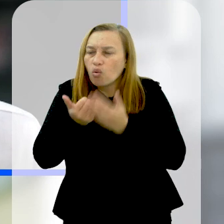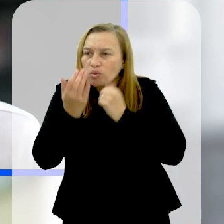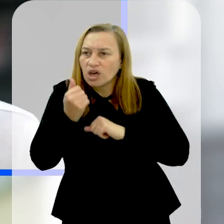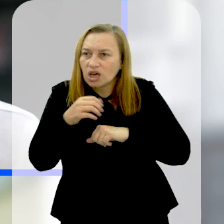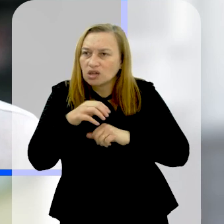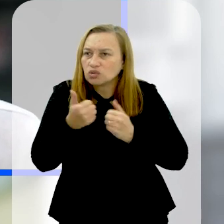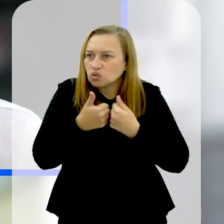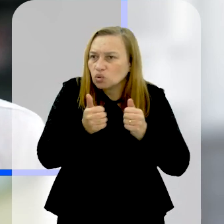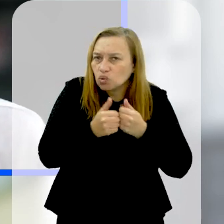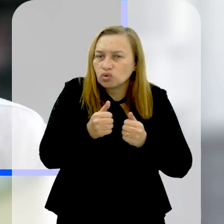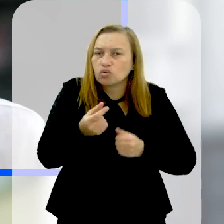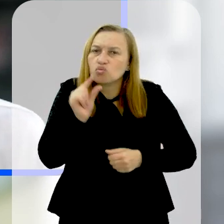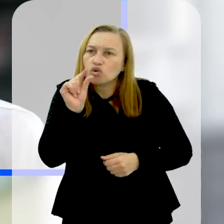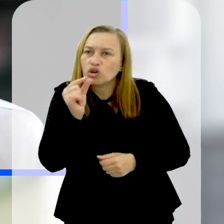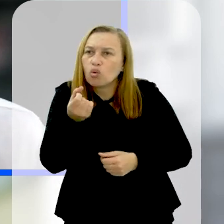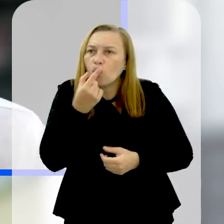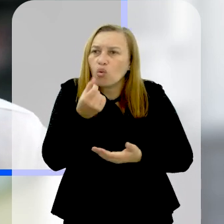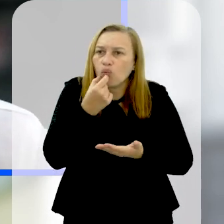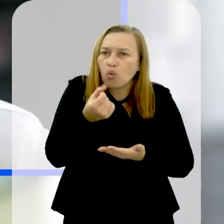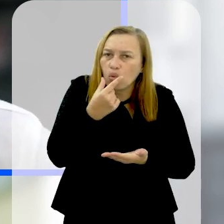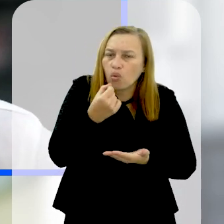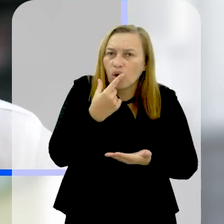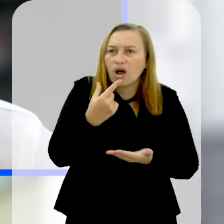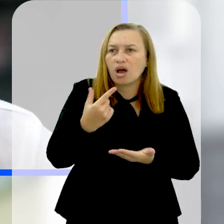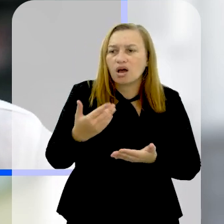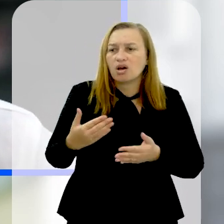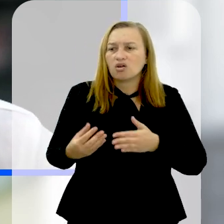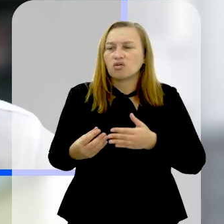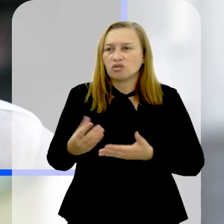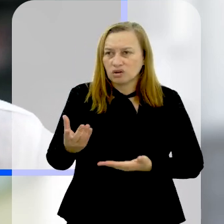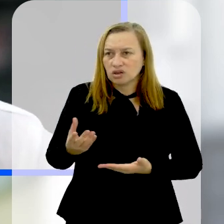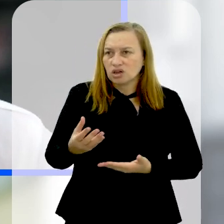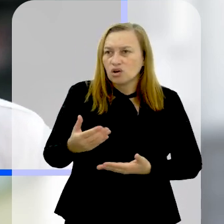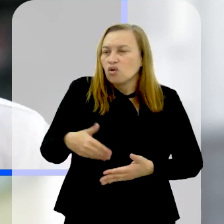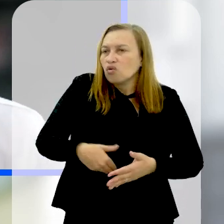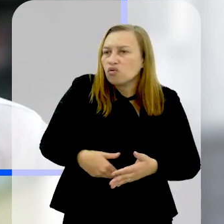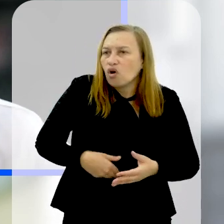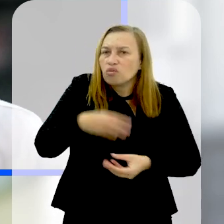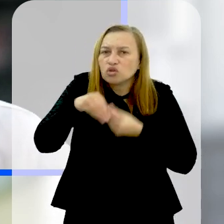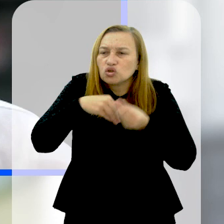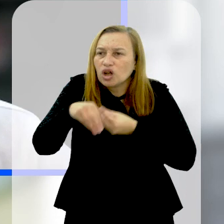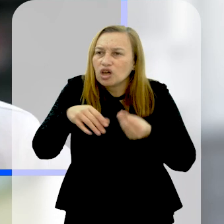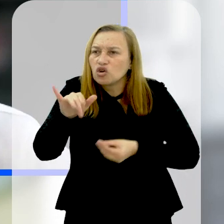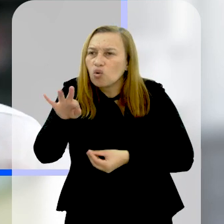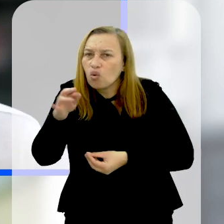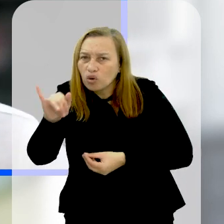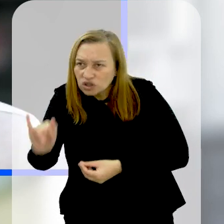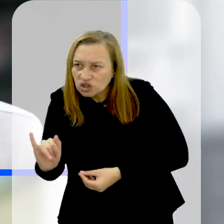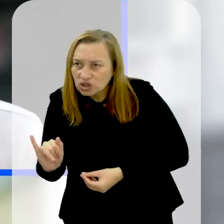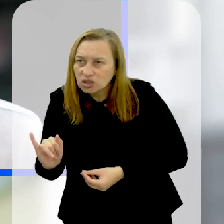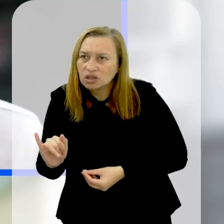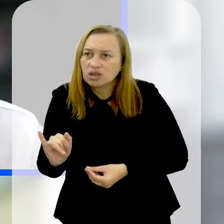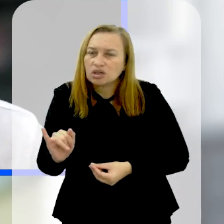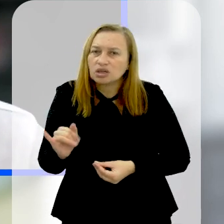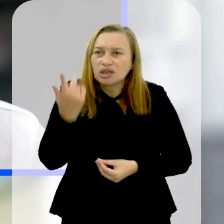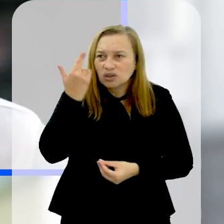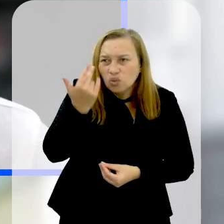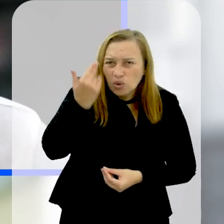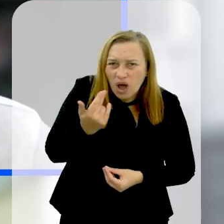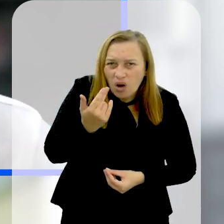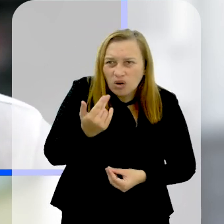no transporte, nem que seja um pouco de uva? Você vai ficar com fome? Misturar com um iogurte natural?